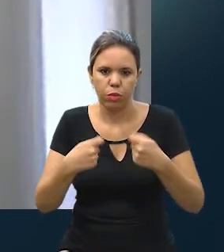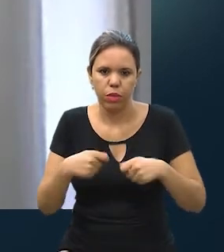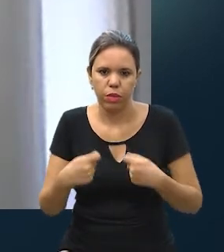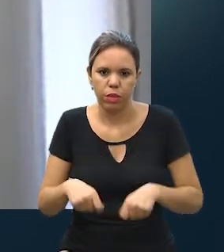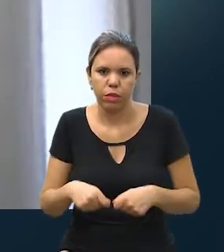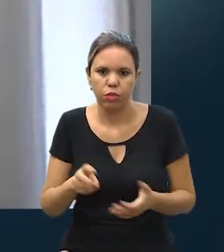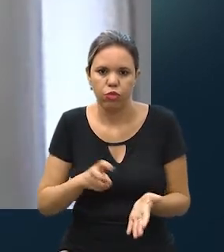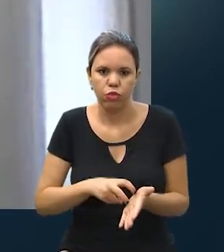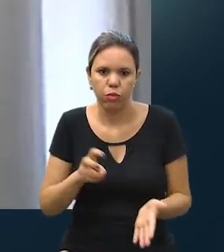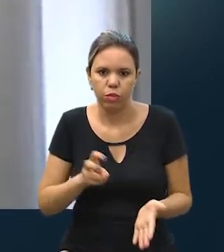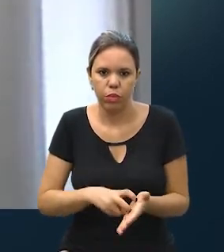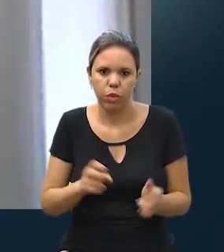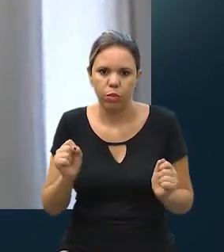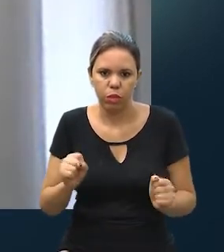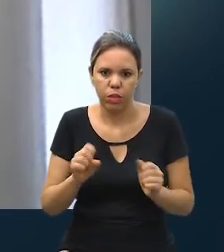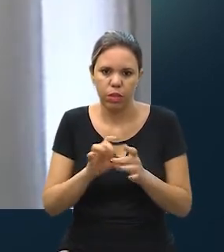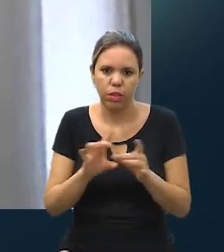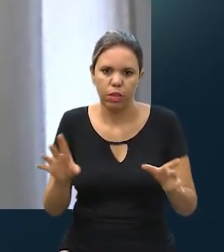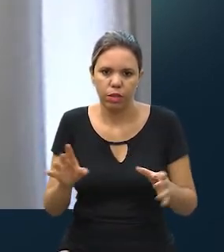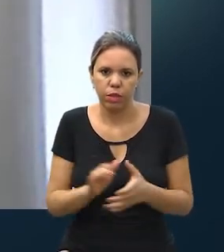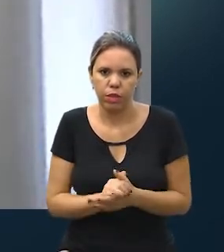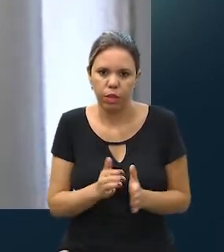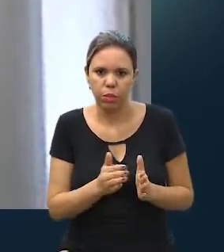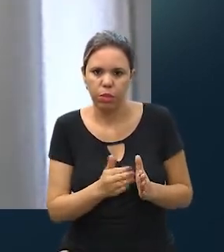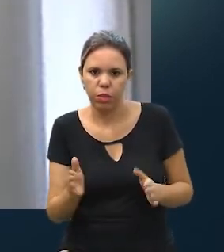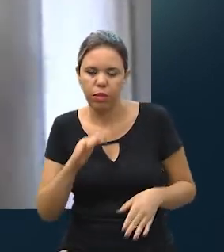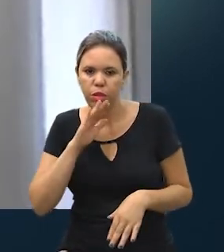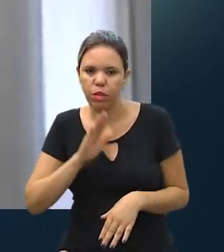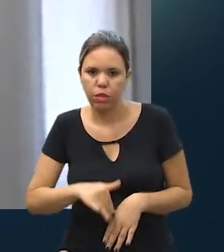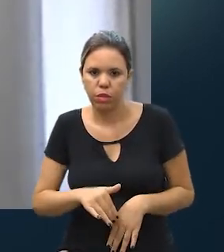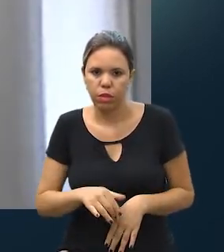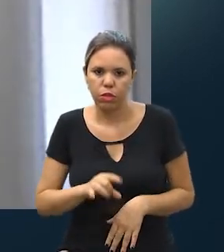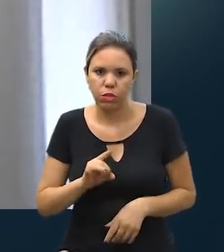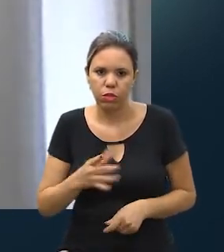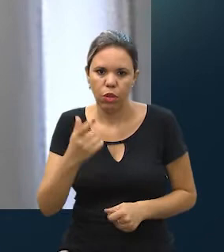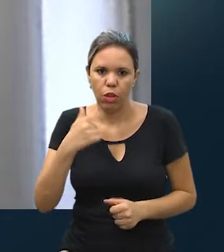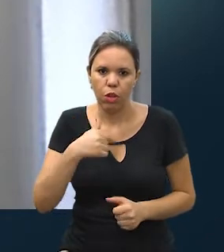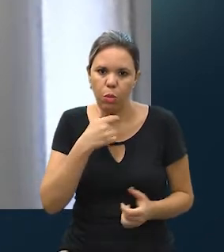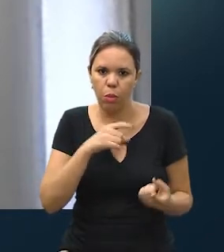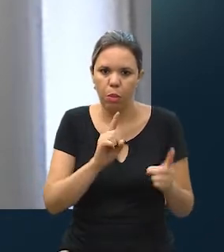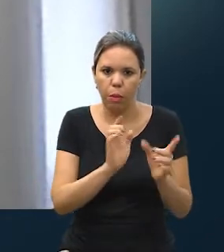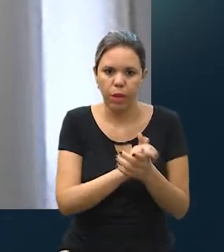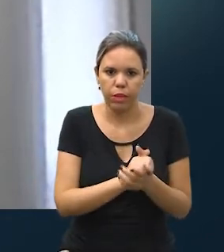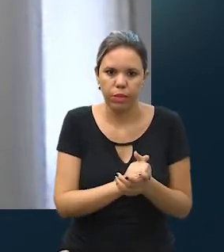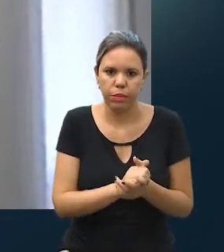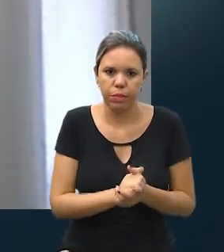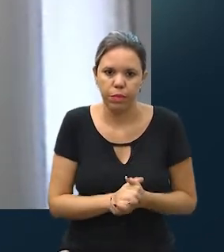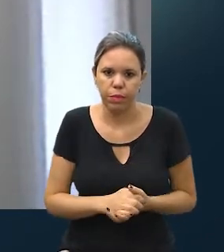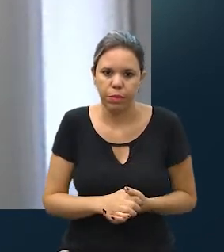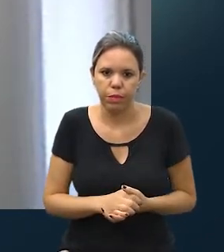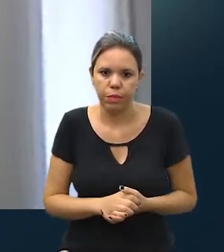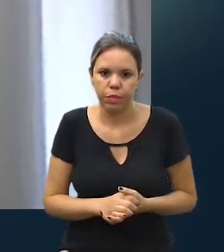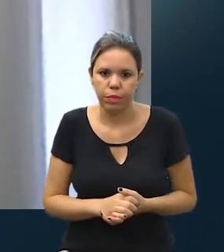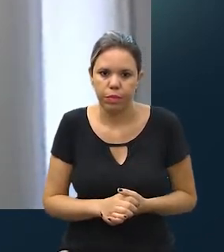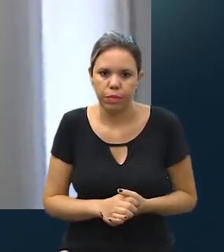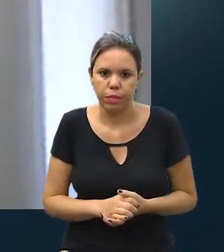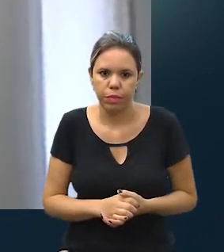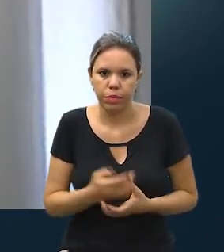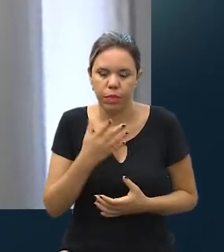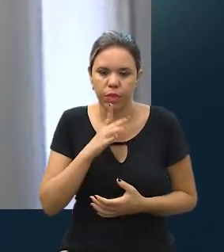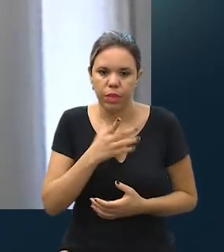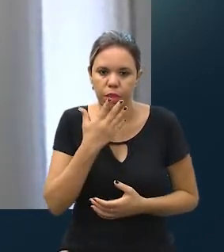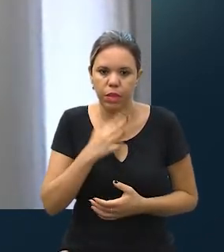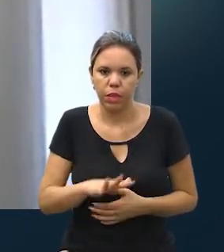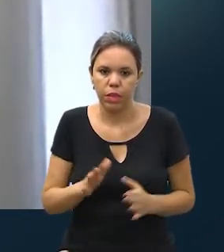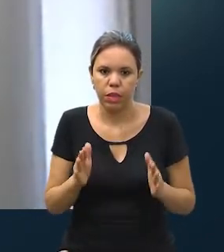de manhã para poder estar livre do período da tarde. Aqui só eu e meu marido, né? Então, não temos crianças, né,